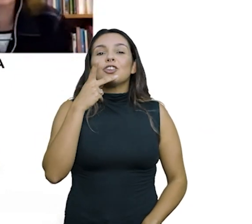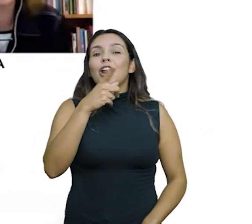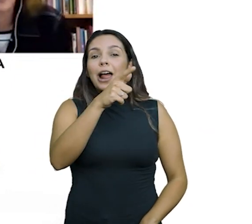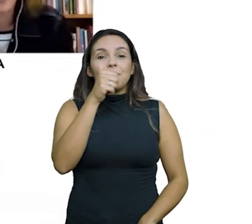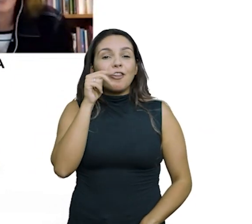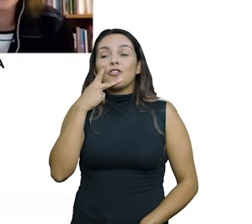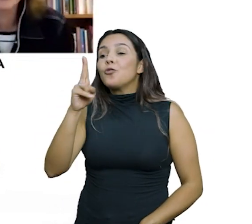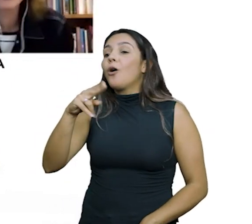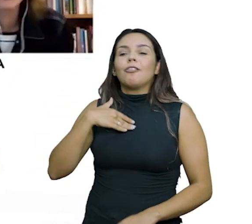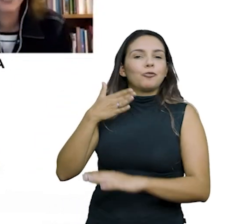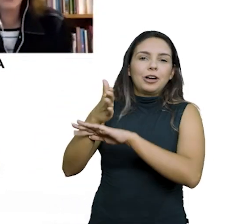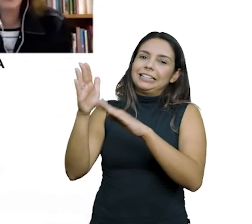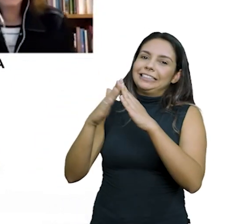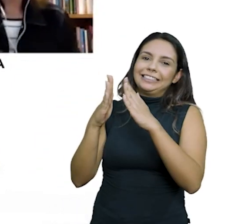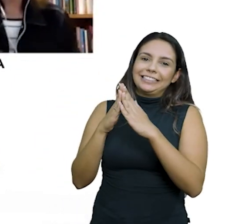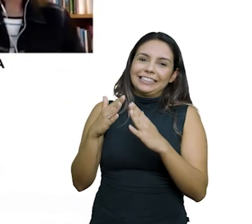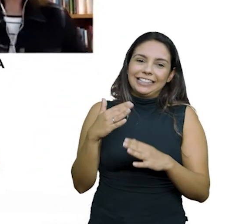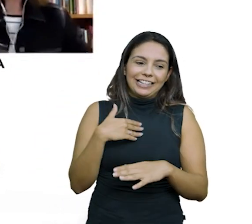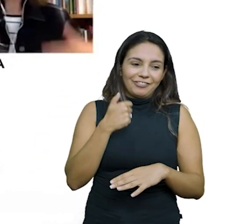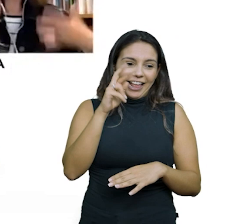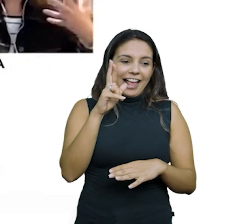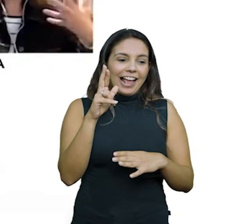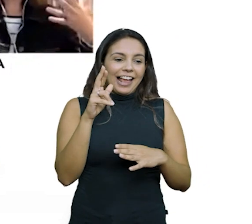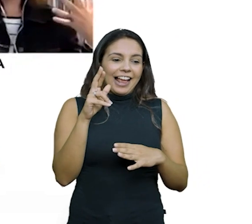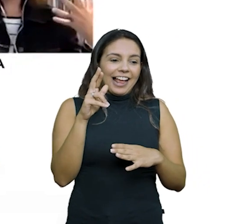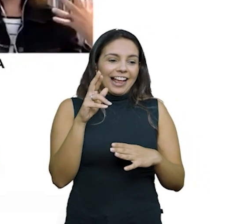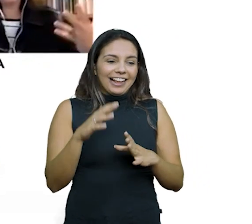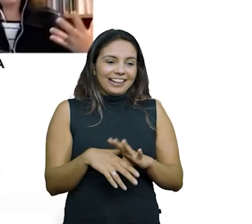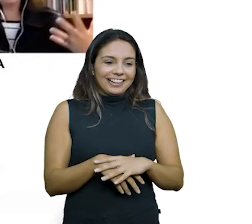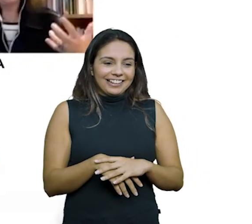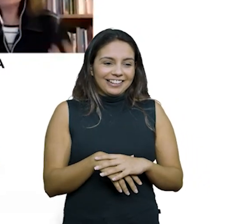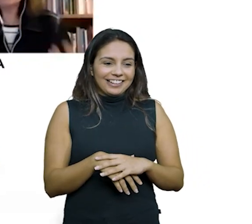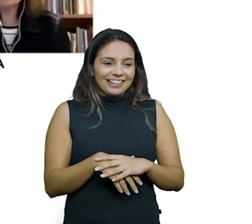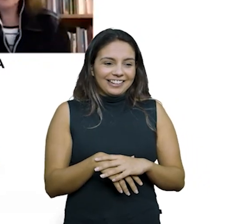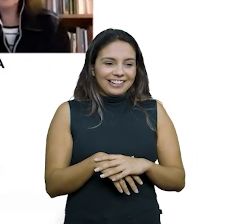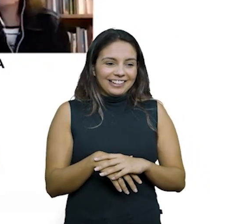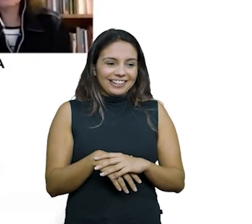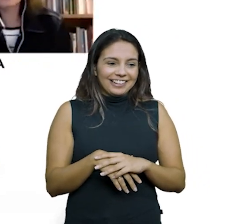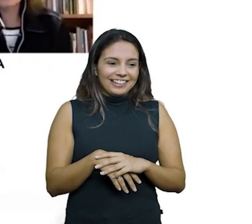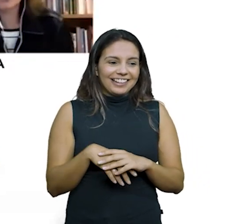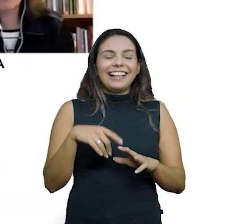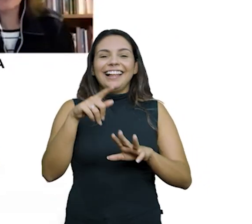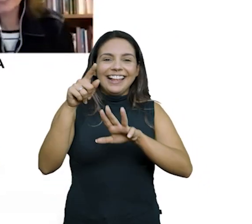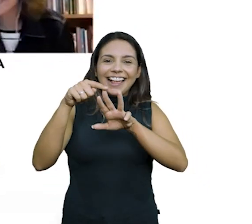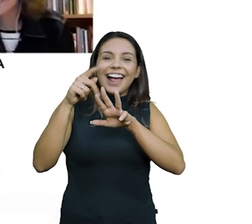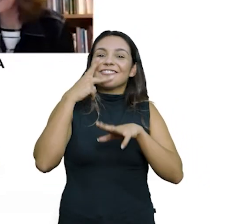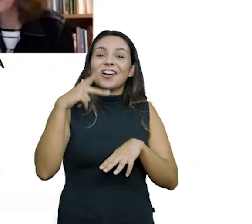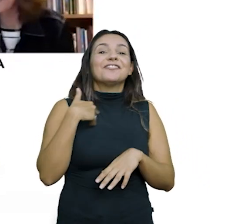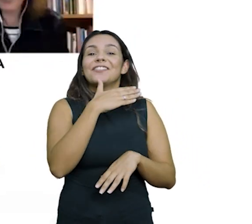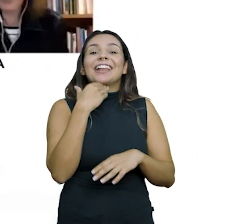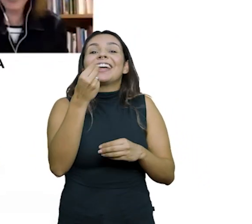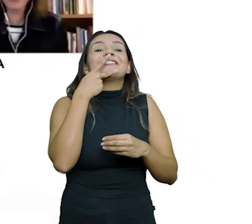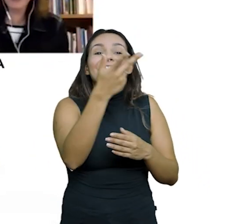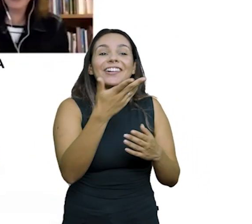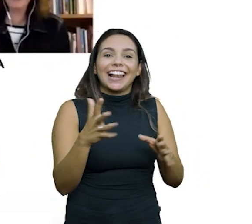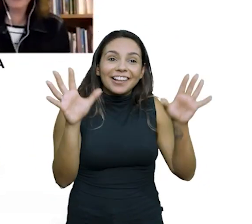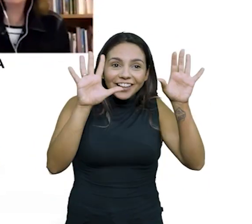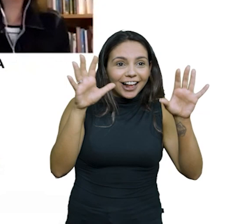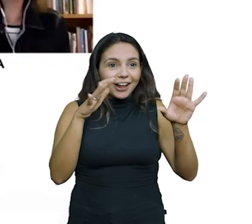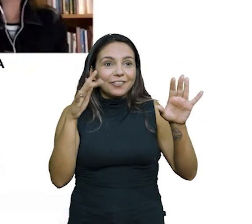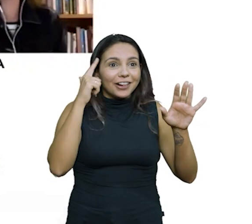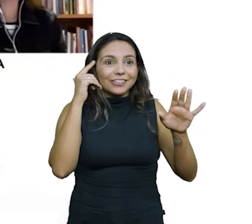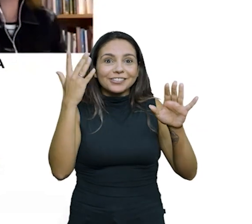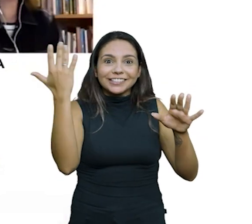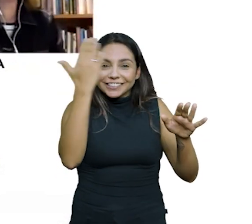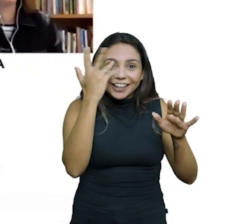casa, nunca. Nossa. Eu fico até sem ar. Afonso, eu te mato. Por que você foi chamar a atenção? Ué, porque o troço mexeu, eu pensei que fosse uma estátua. Mexeu, eu